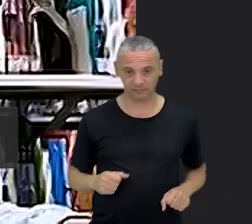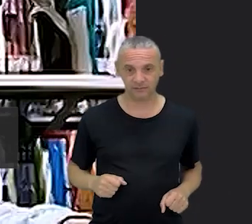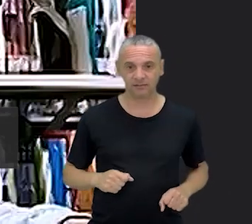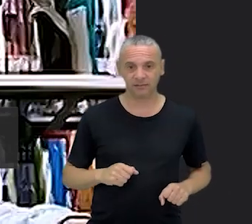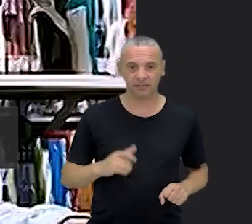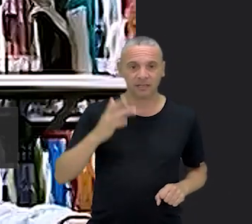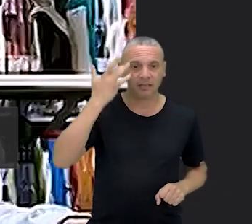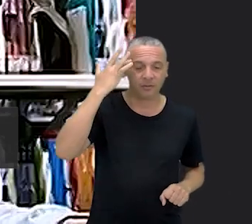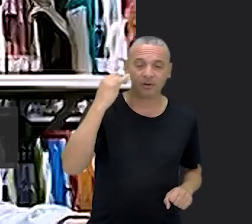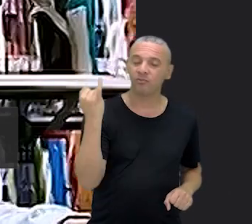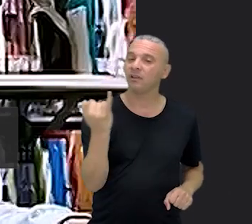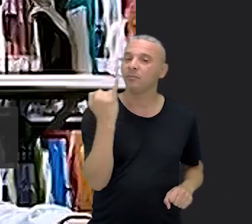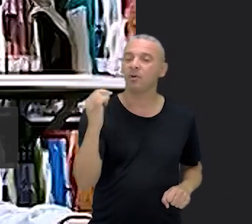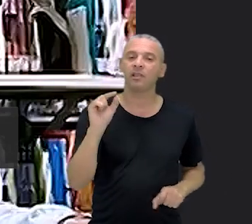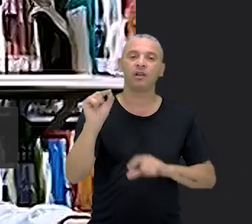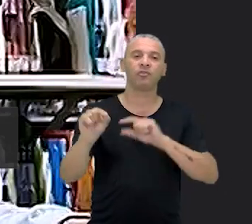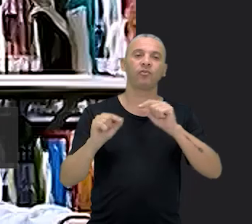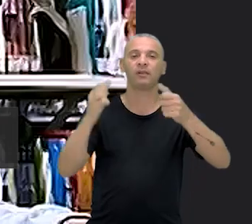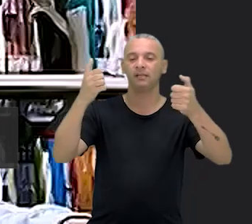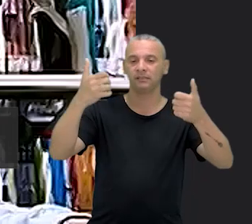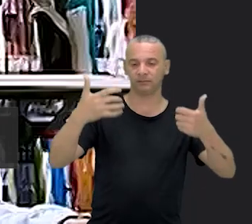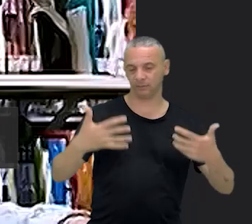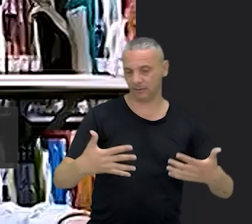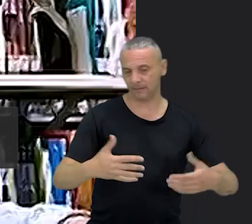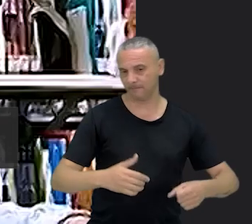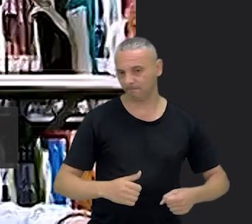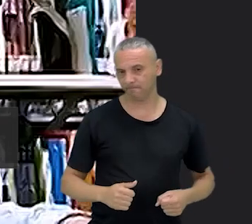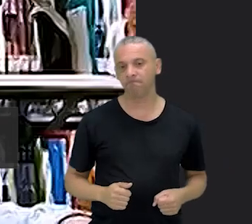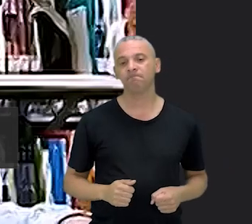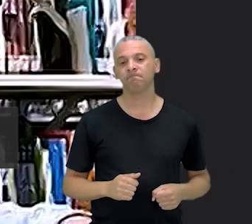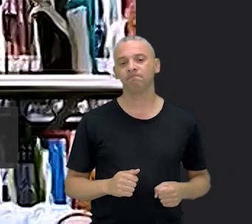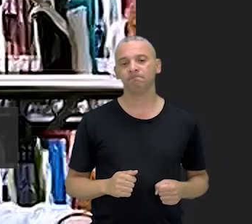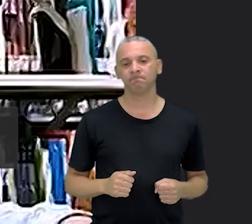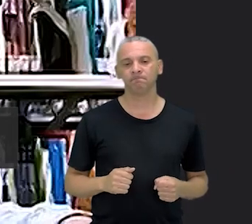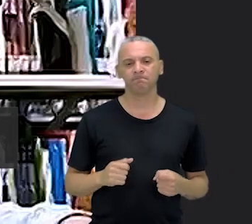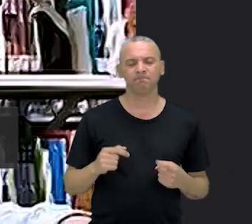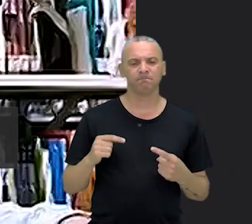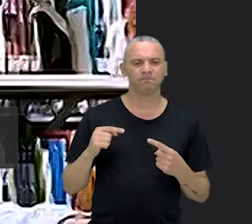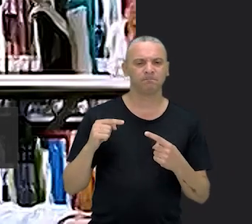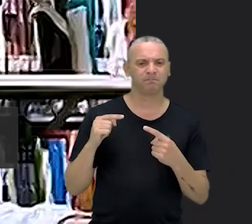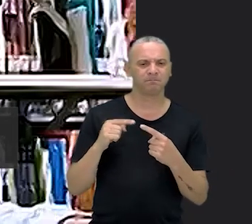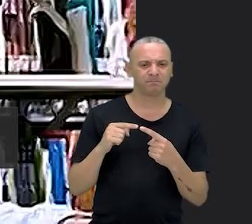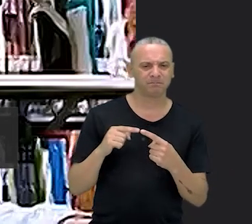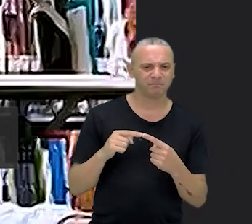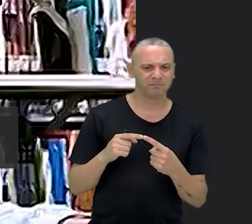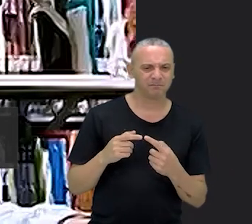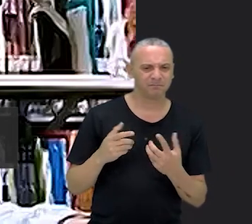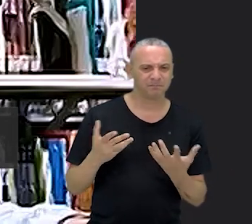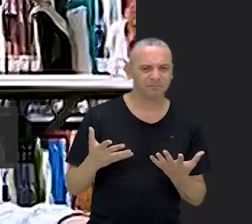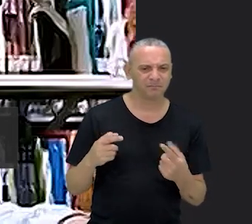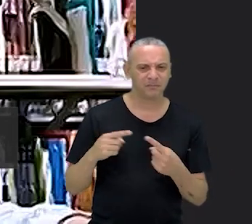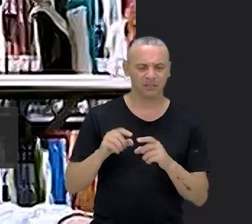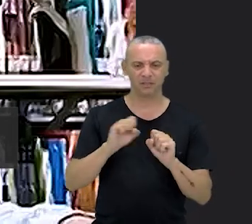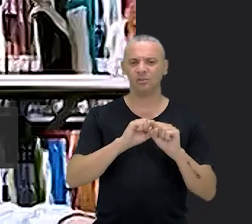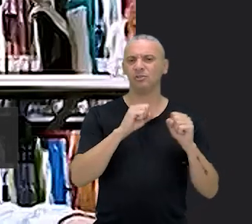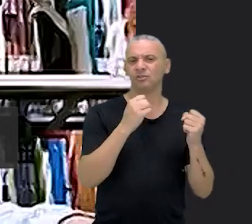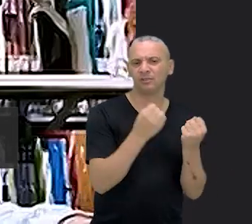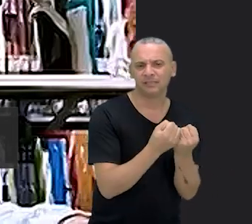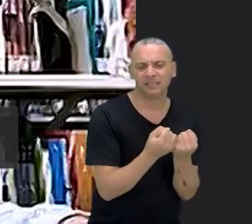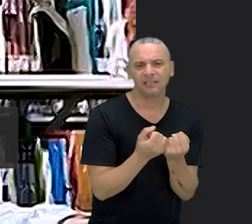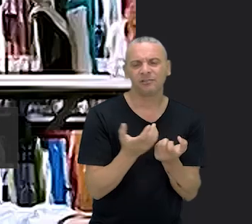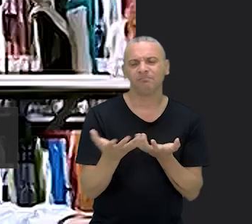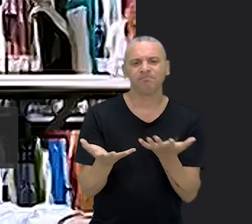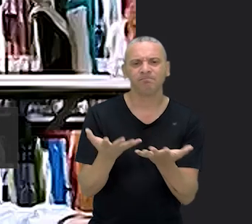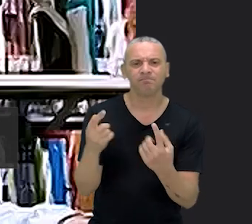o que eu acho mais importante de todo esse romance é vamos dizer assim, a denúncia, né, de uma sociedade de